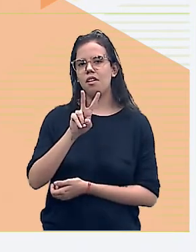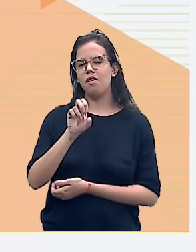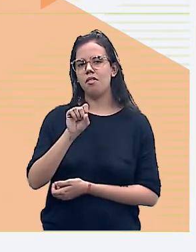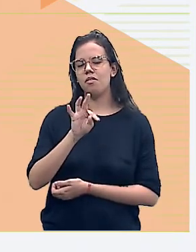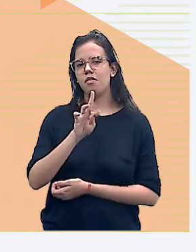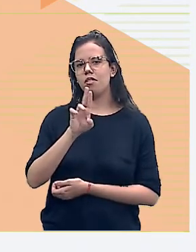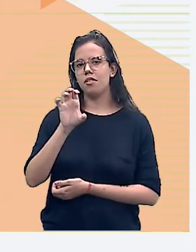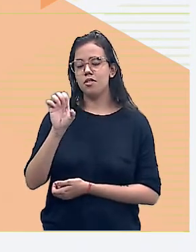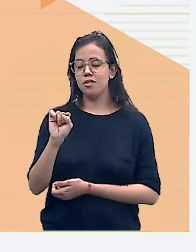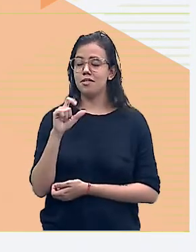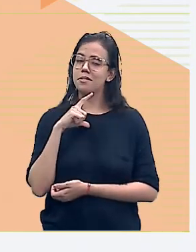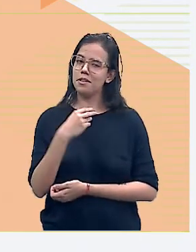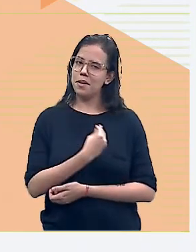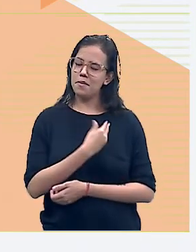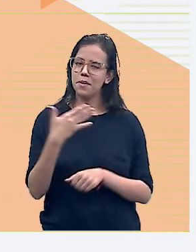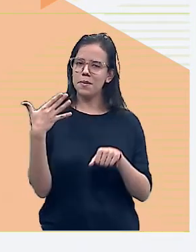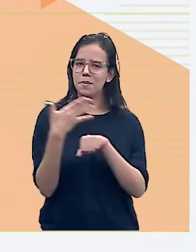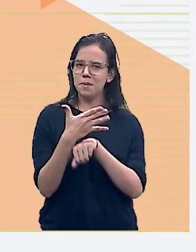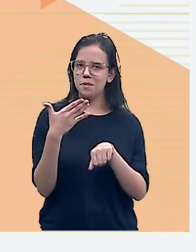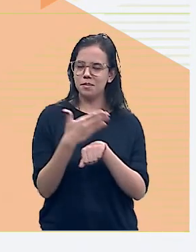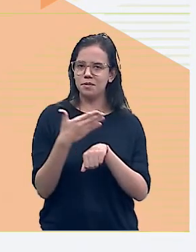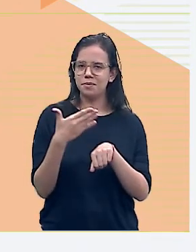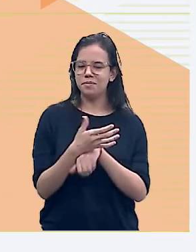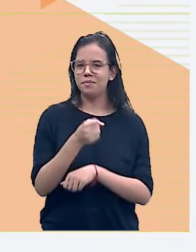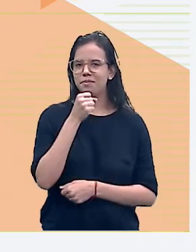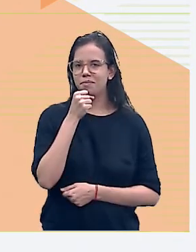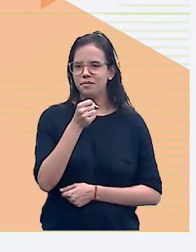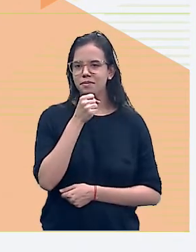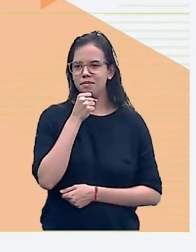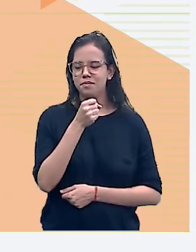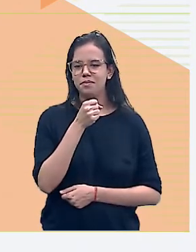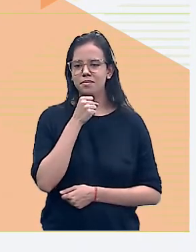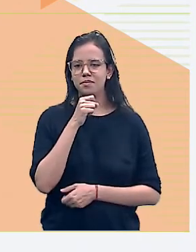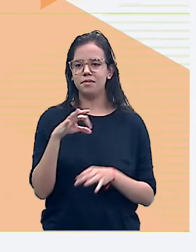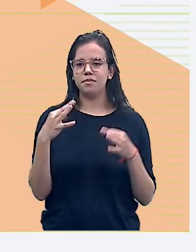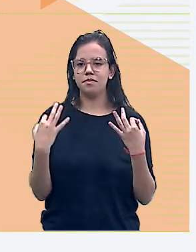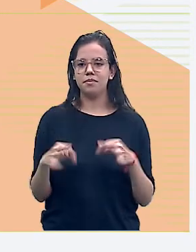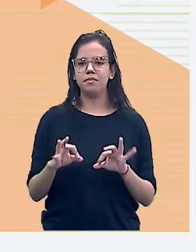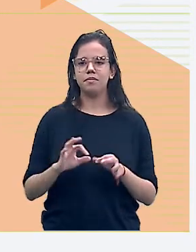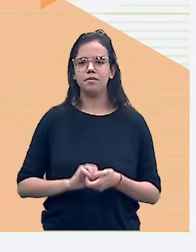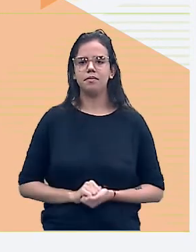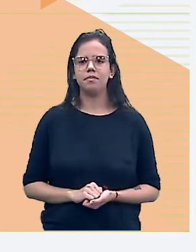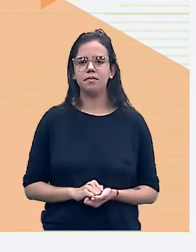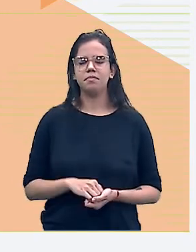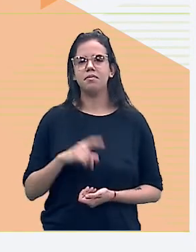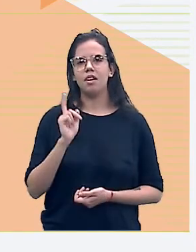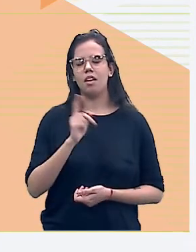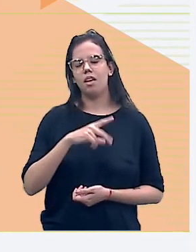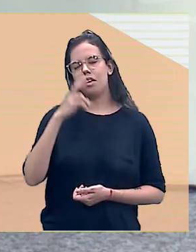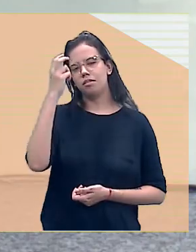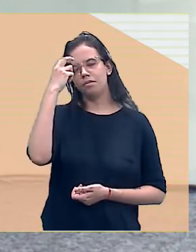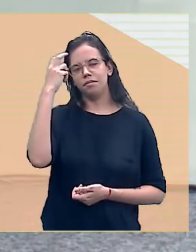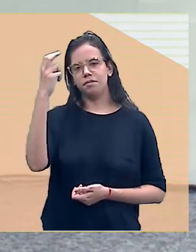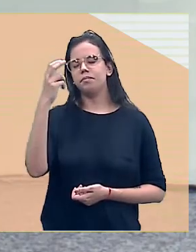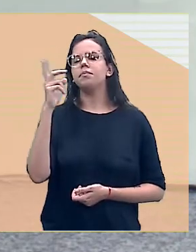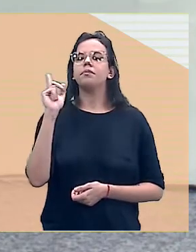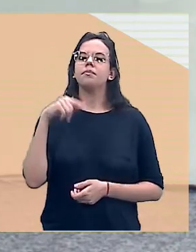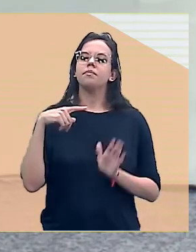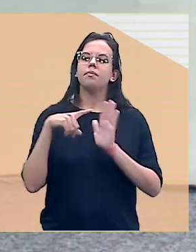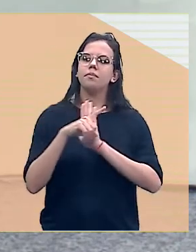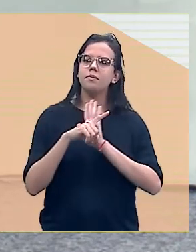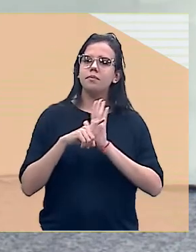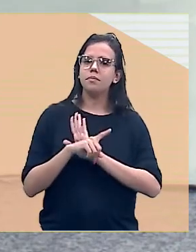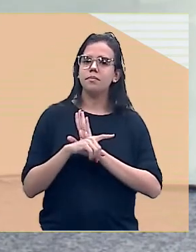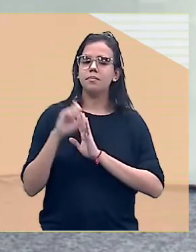eu tava lá participando dessa entrevista não é então ela é uma intelectual tá certo ela